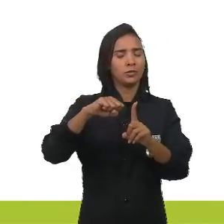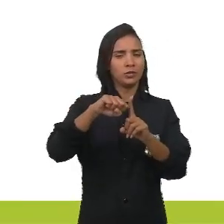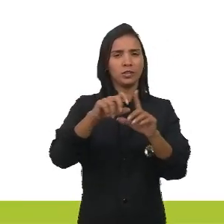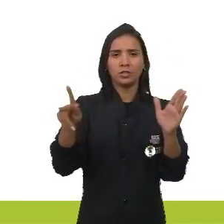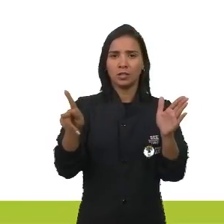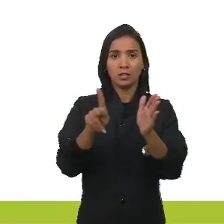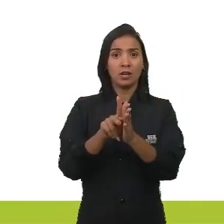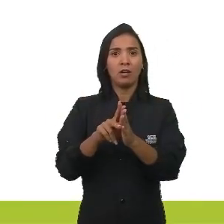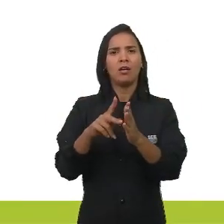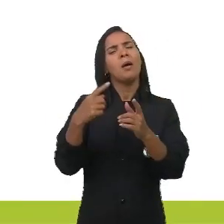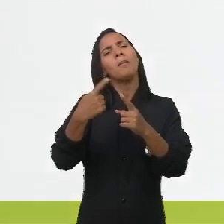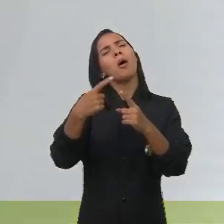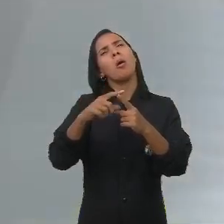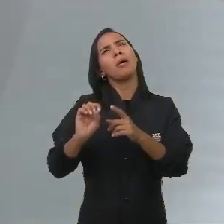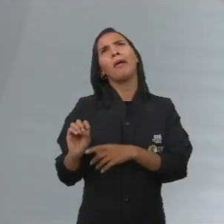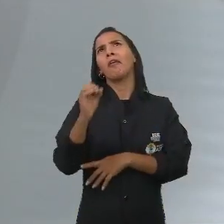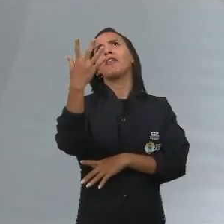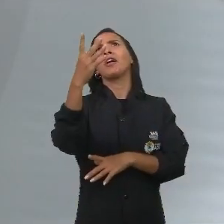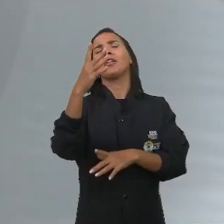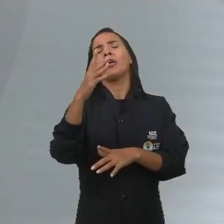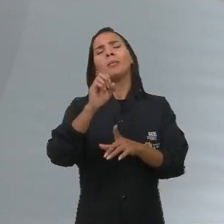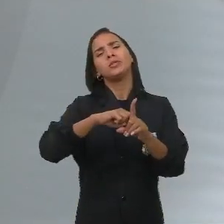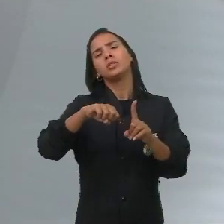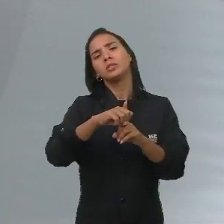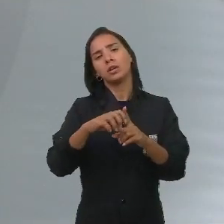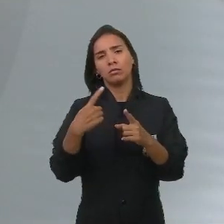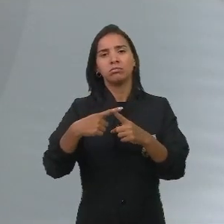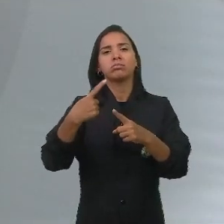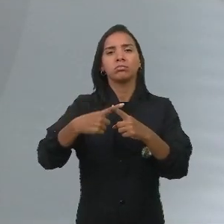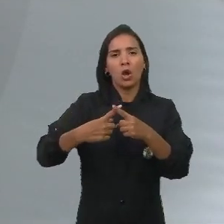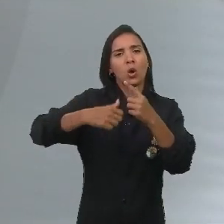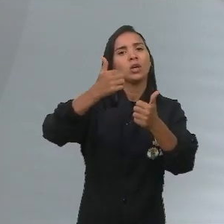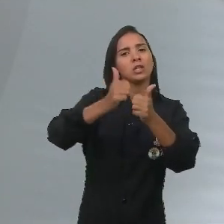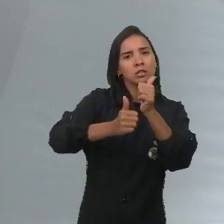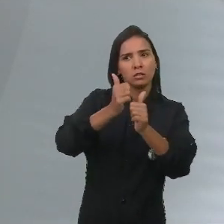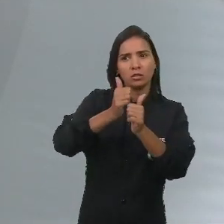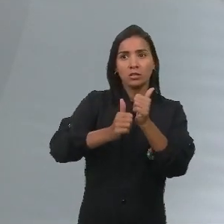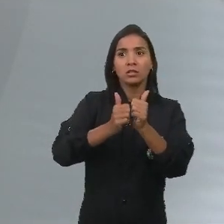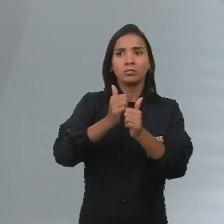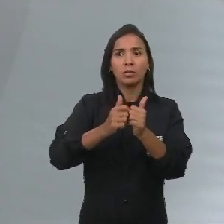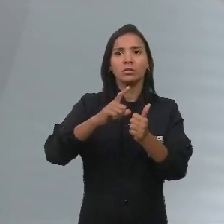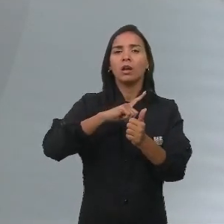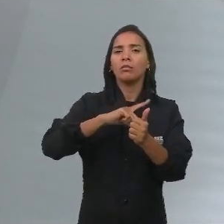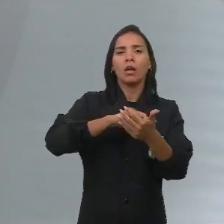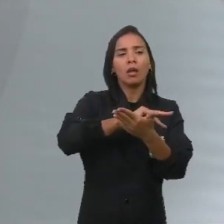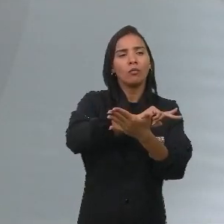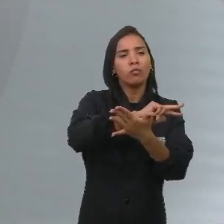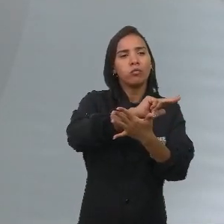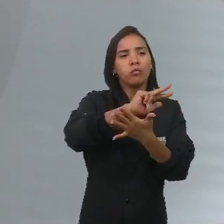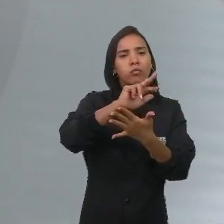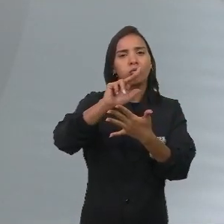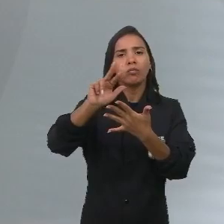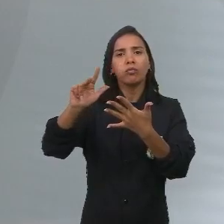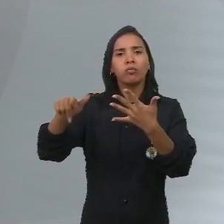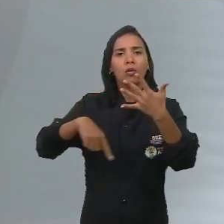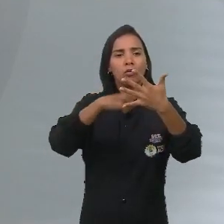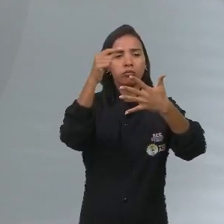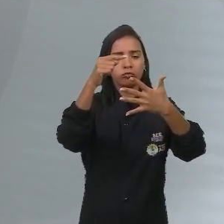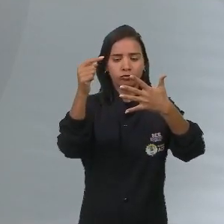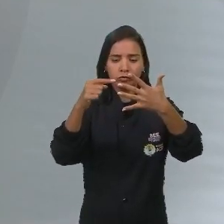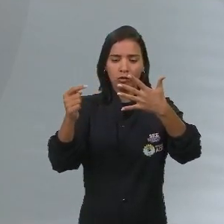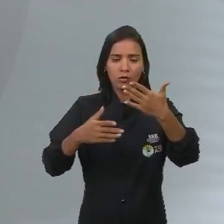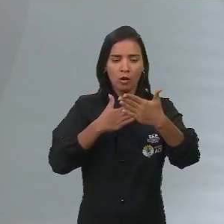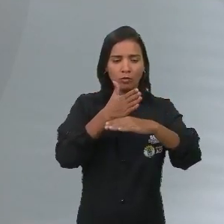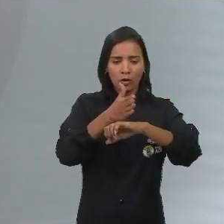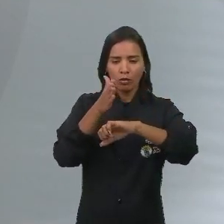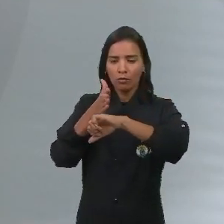fenômeno social Professor porque o esporte por ser amplo por ser diverso ele tem vários direcionamentos e